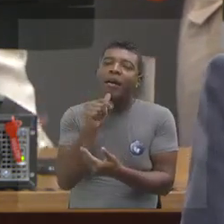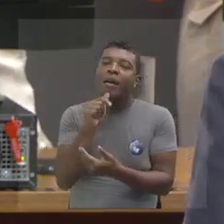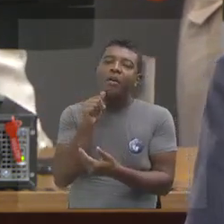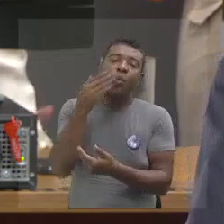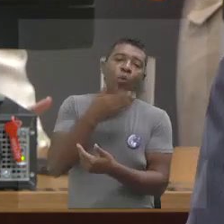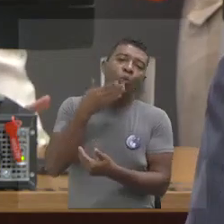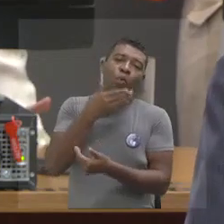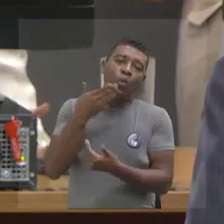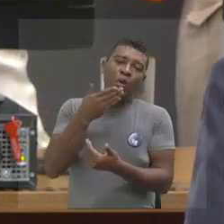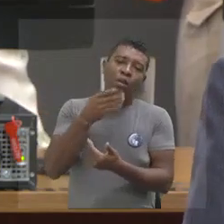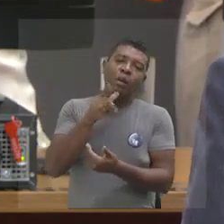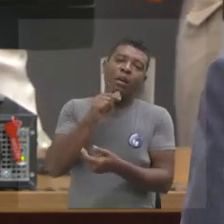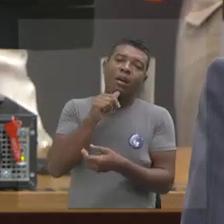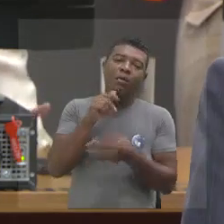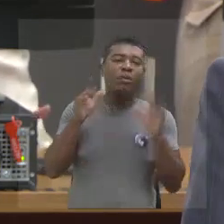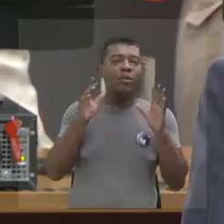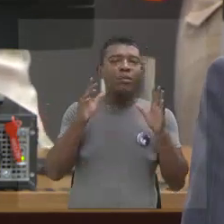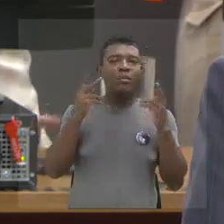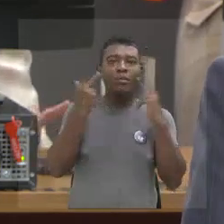água